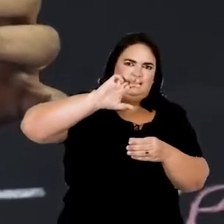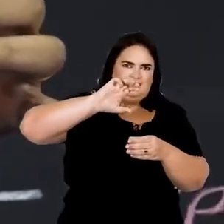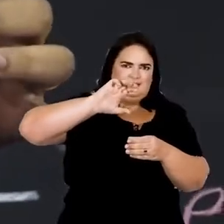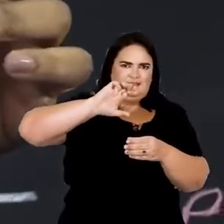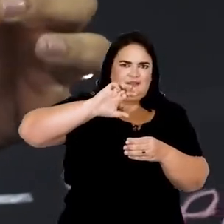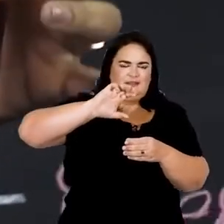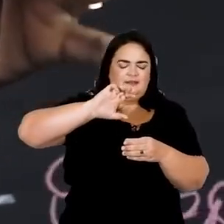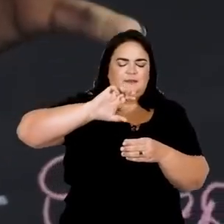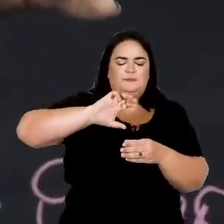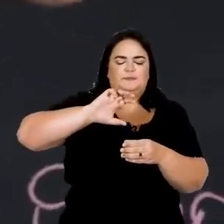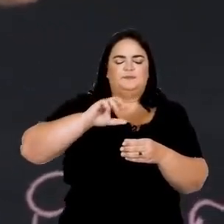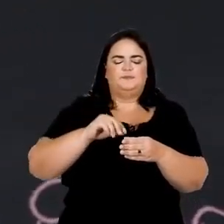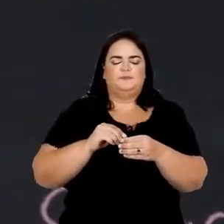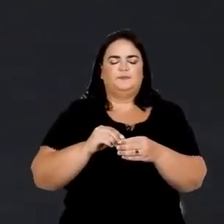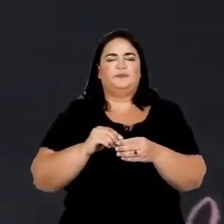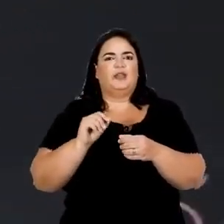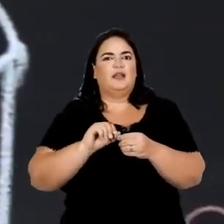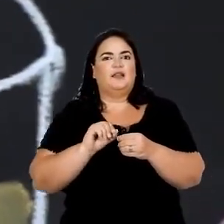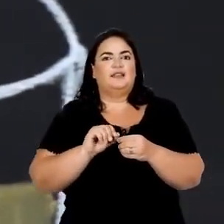essa mistura.